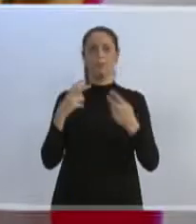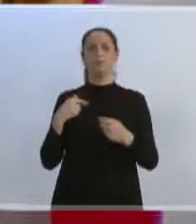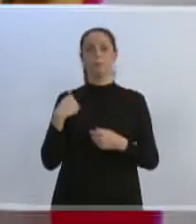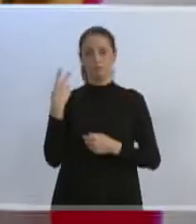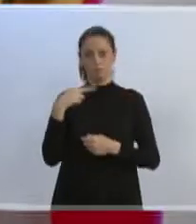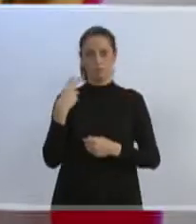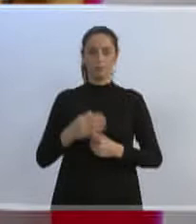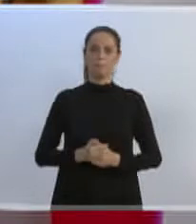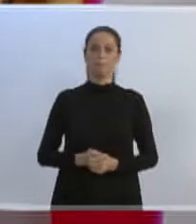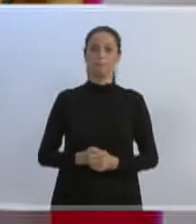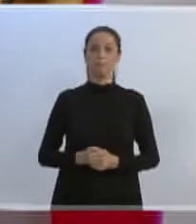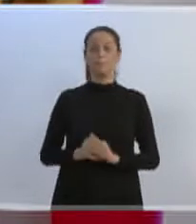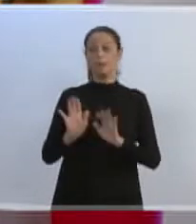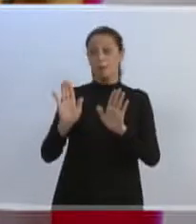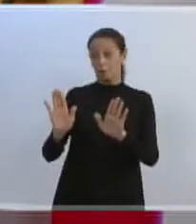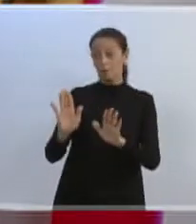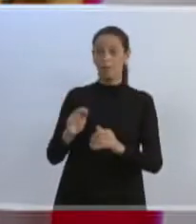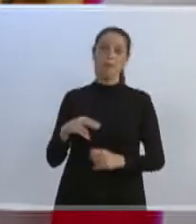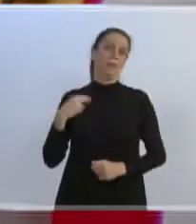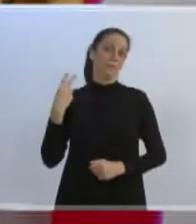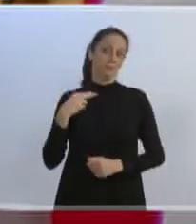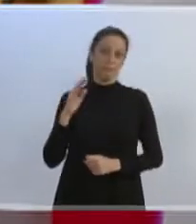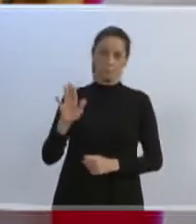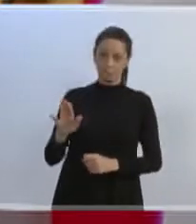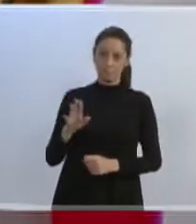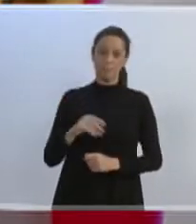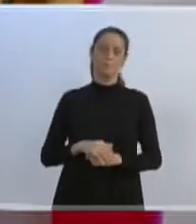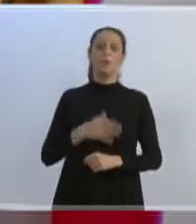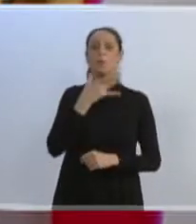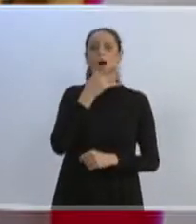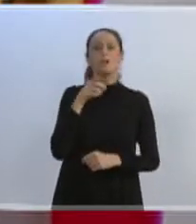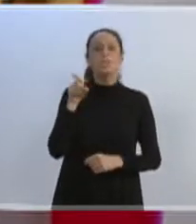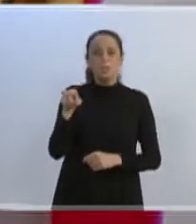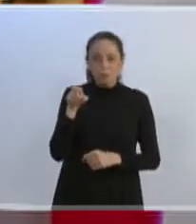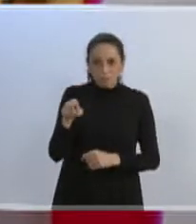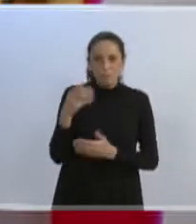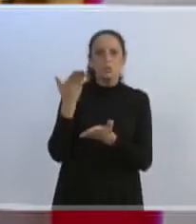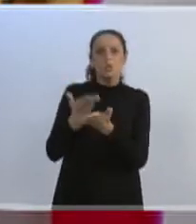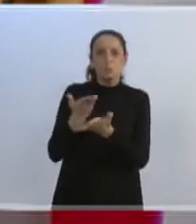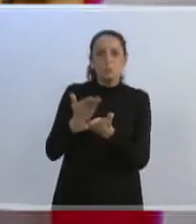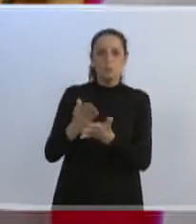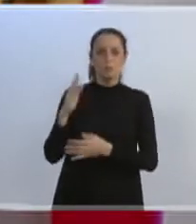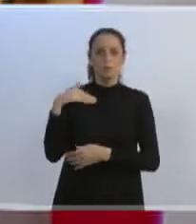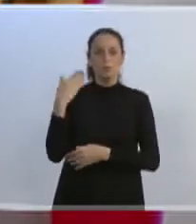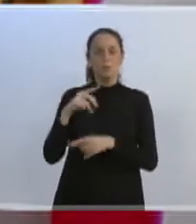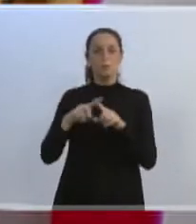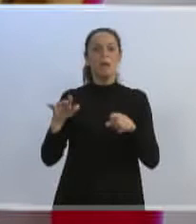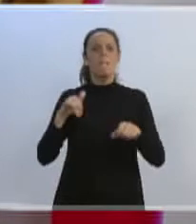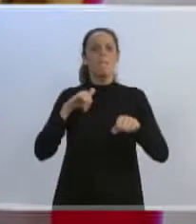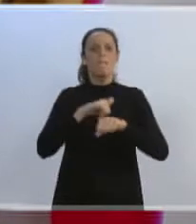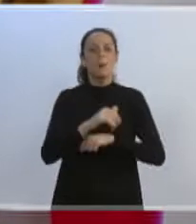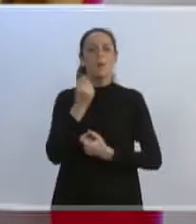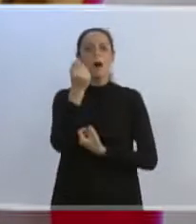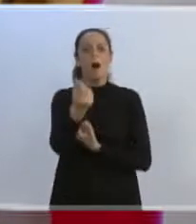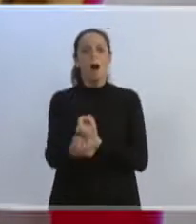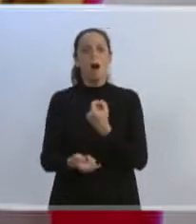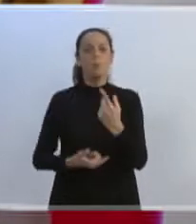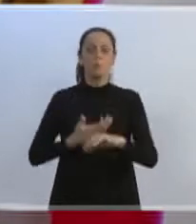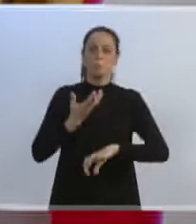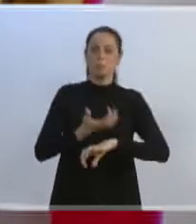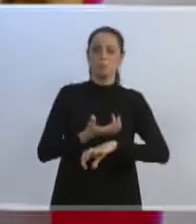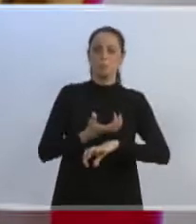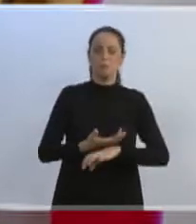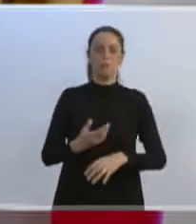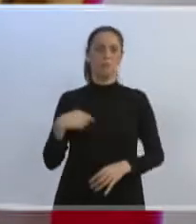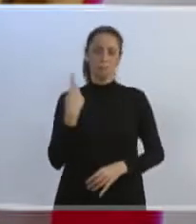Na verdade, Vossa Excelência, eu acho que fez direito, mas faltou em algumas aulas, né? Algumas matérias. Porque nós temos